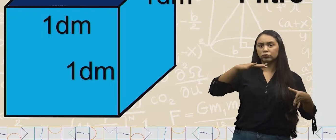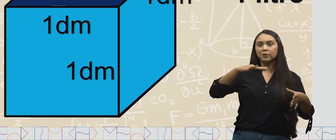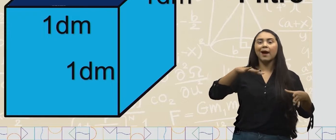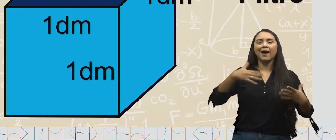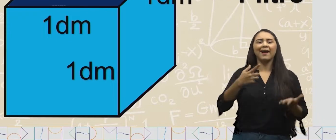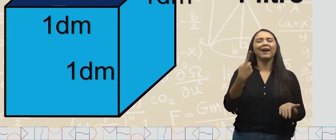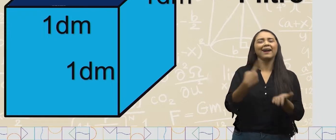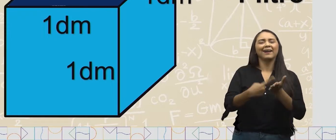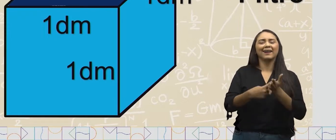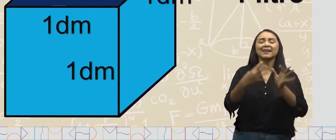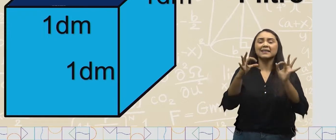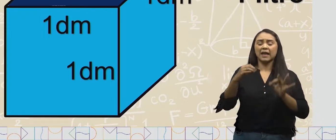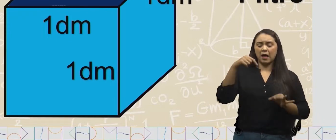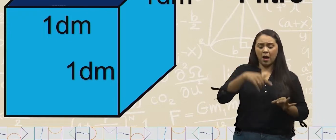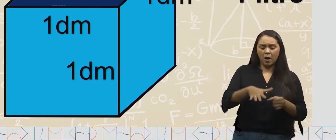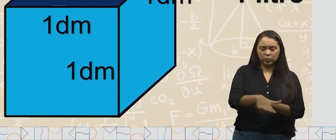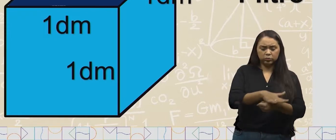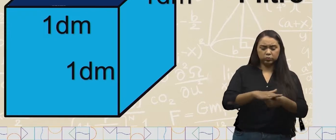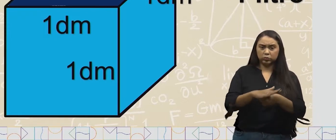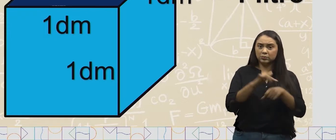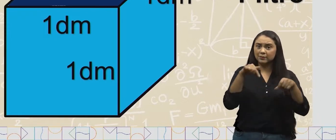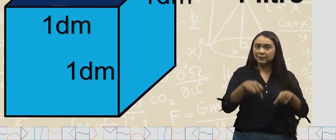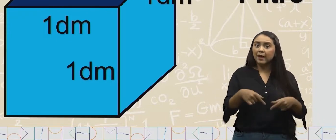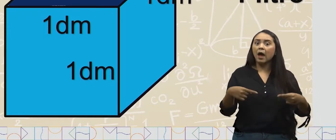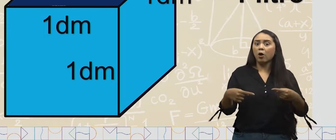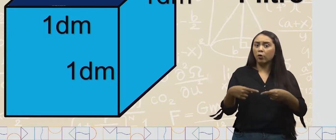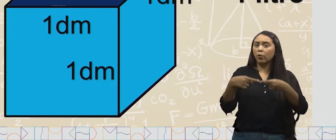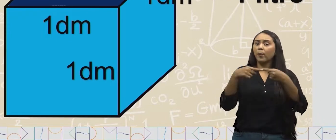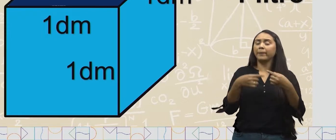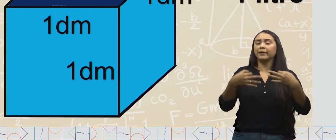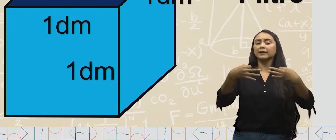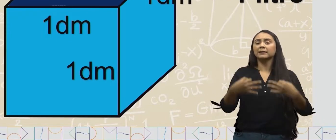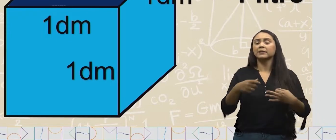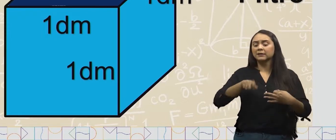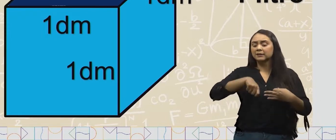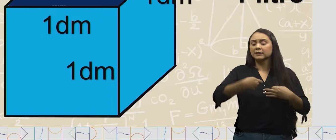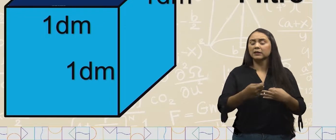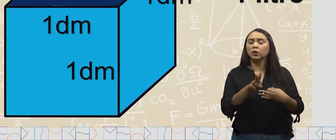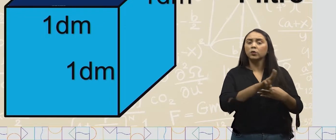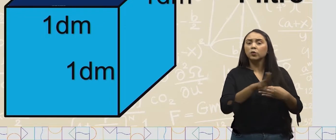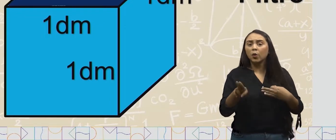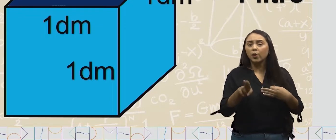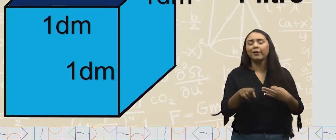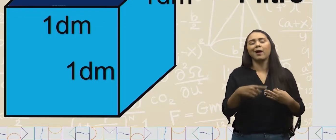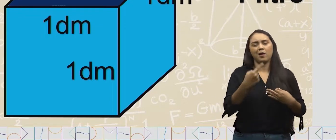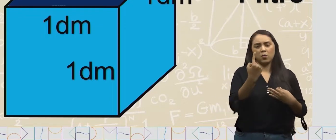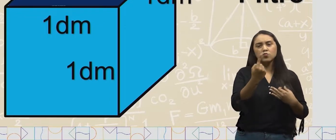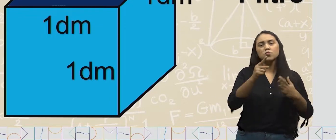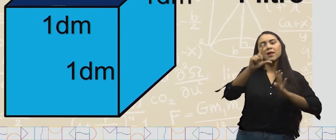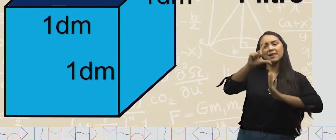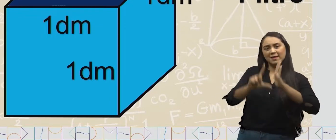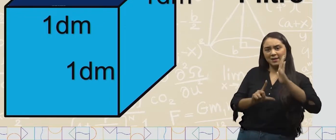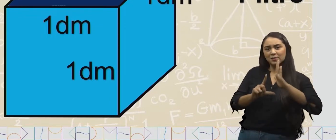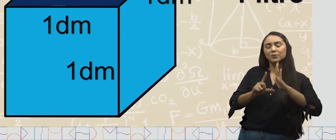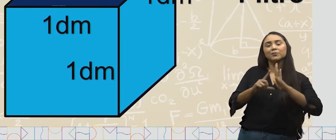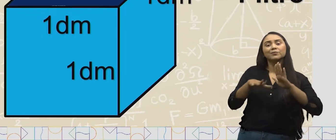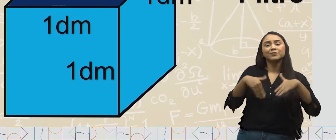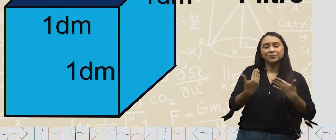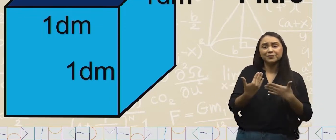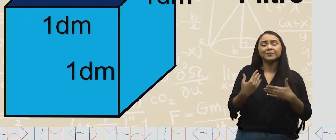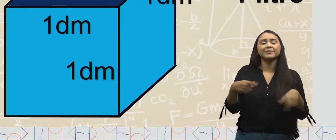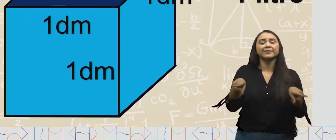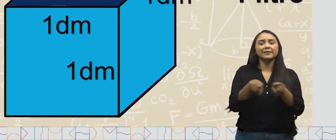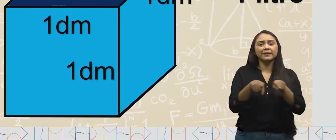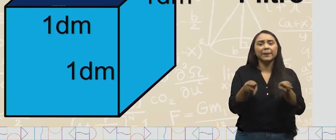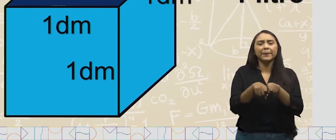estabelecido que aquela quantidade de água se chamaria 1 litro. E